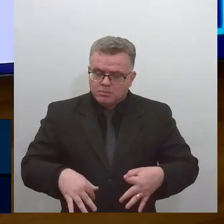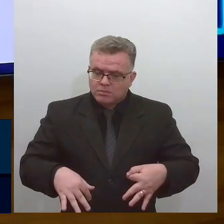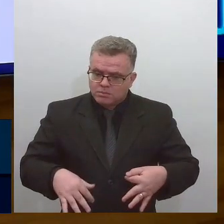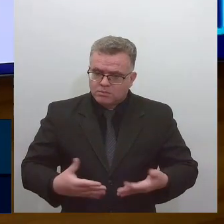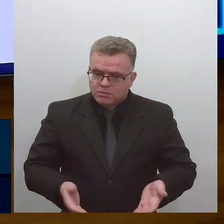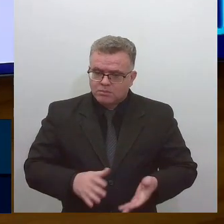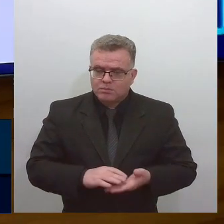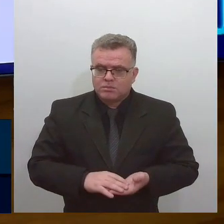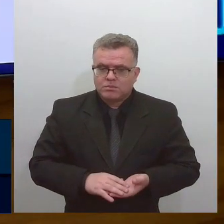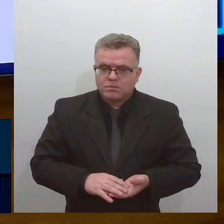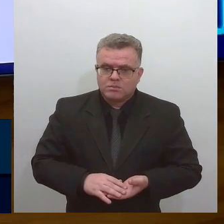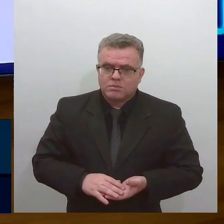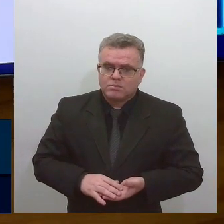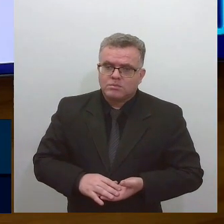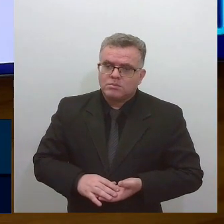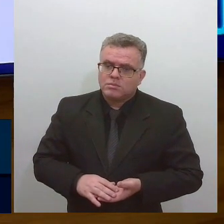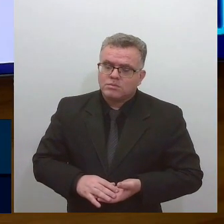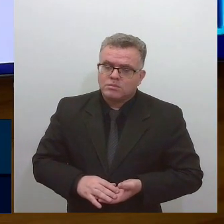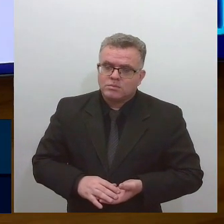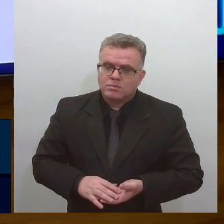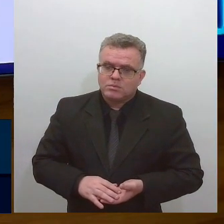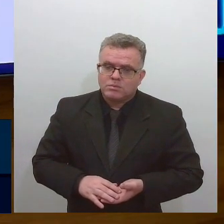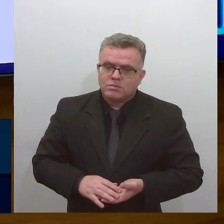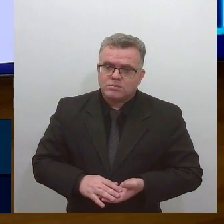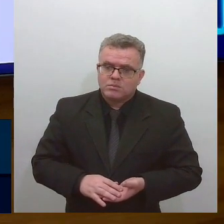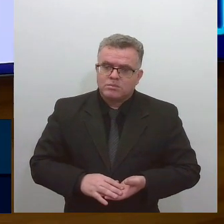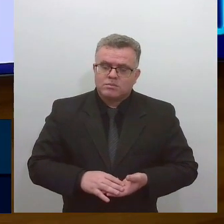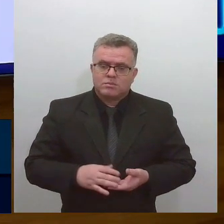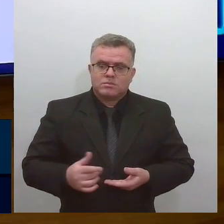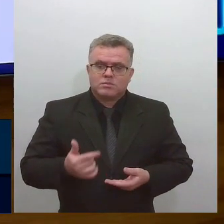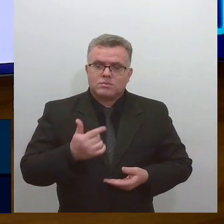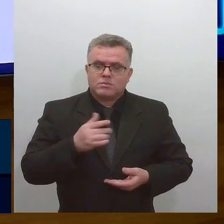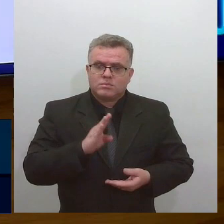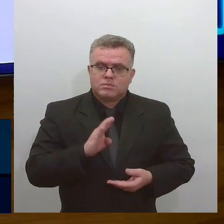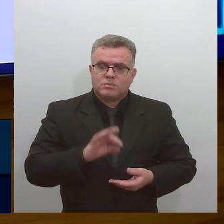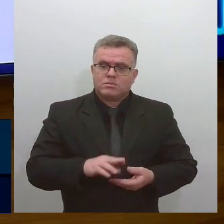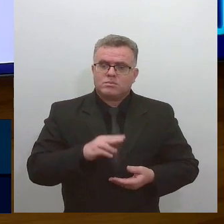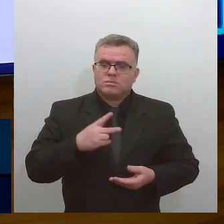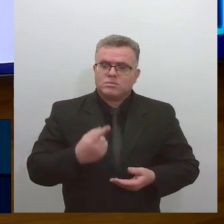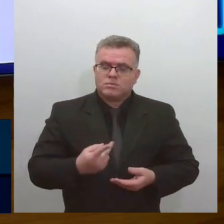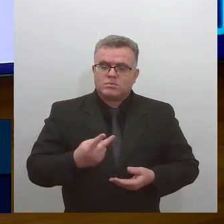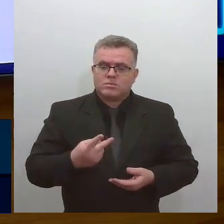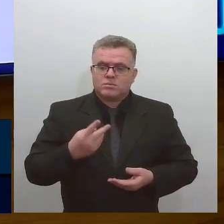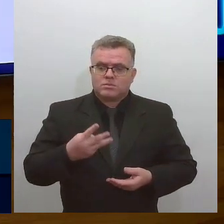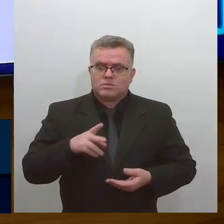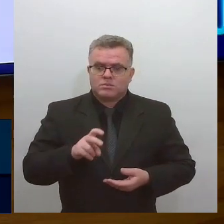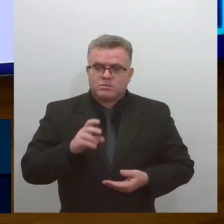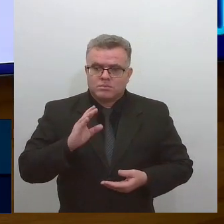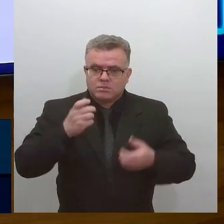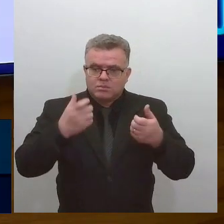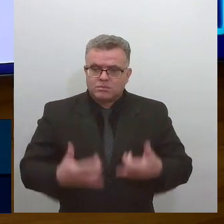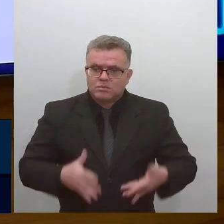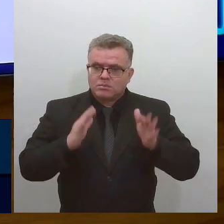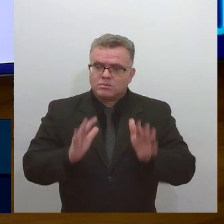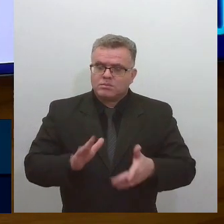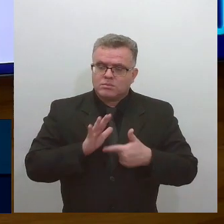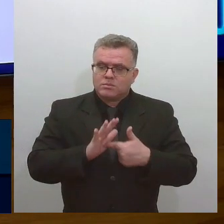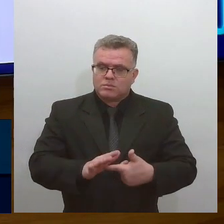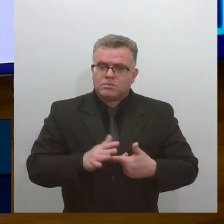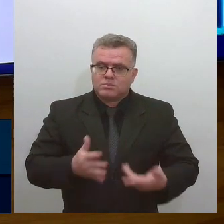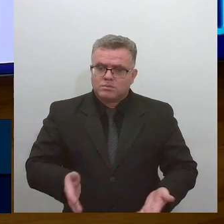na BR 235 acho que a gente já falou não vou não vou me estender muito aqui da BS 101